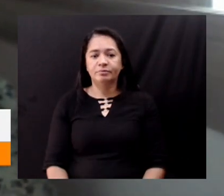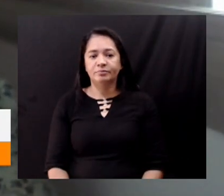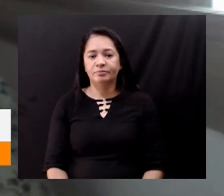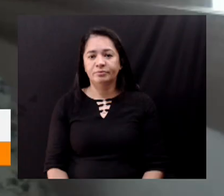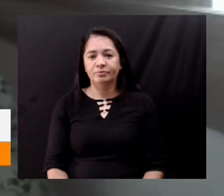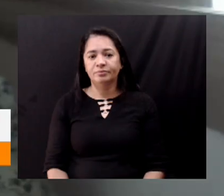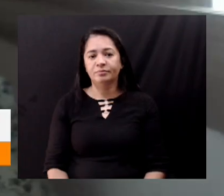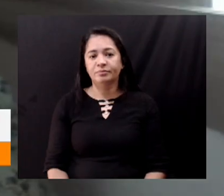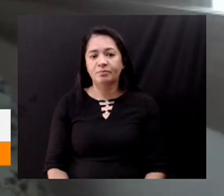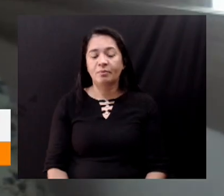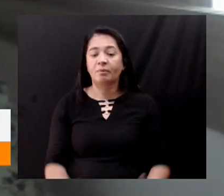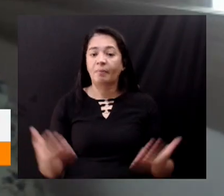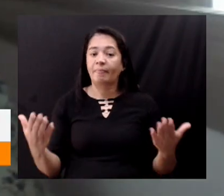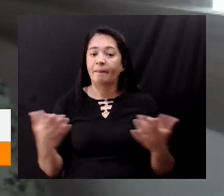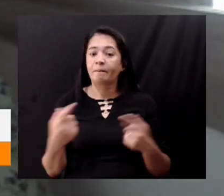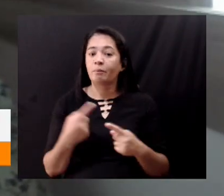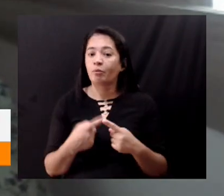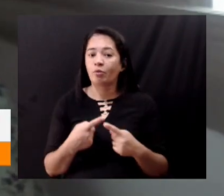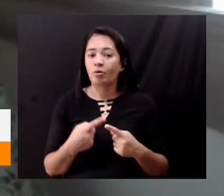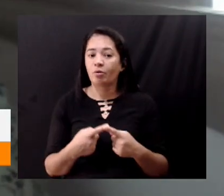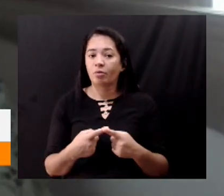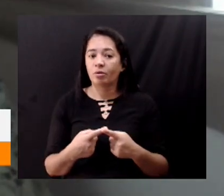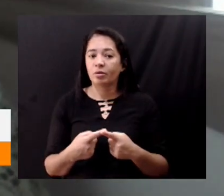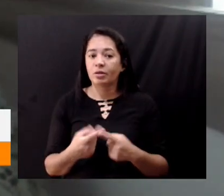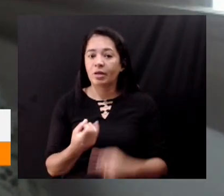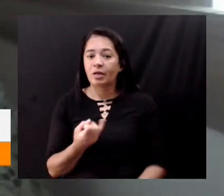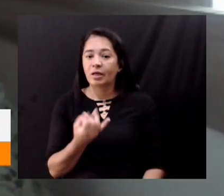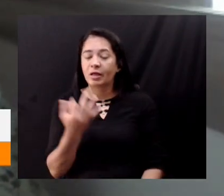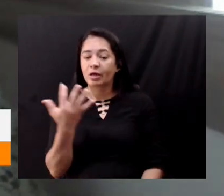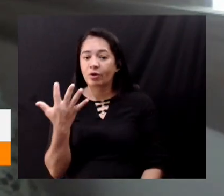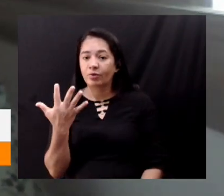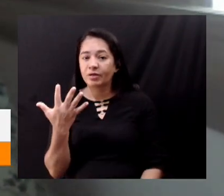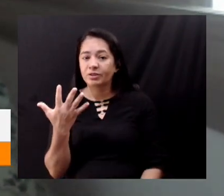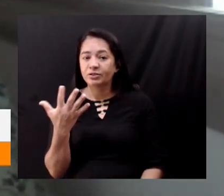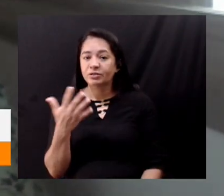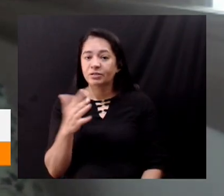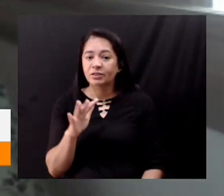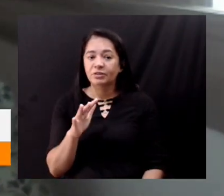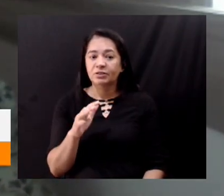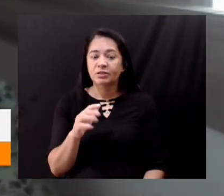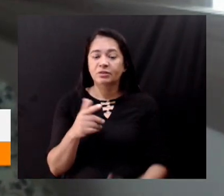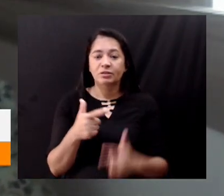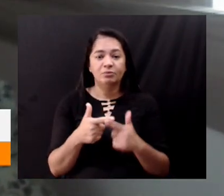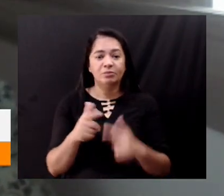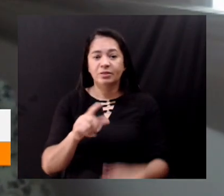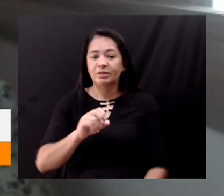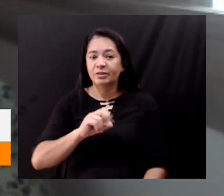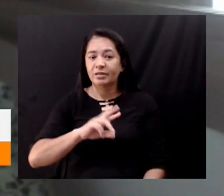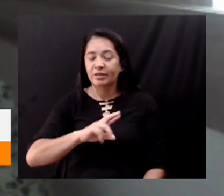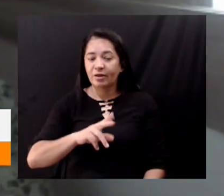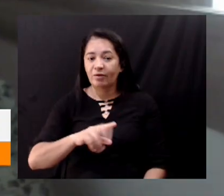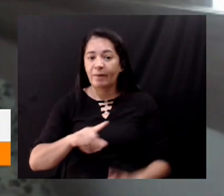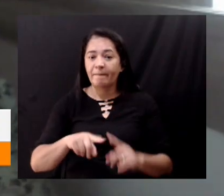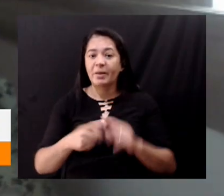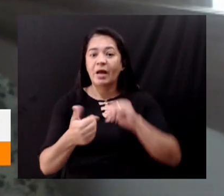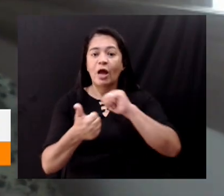agora. A quantidade muitas vezes não é o problema, e sim a qualidade do que a pessoa está comendo.